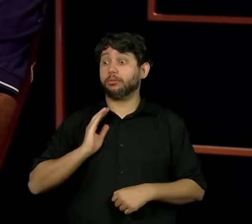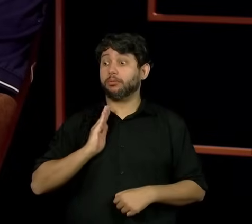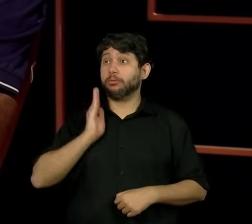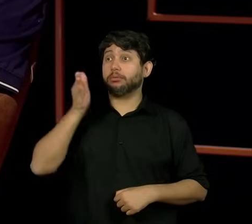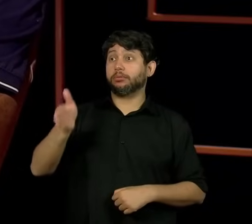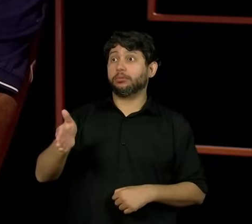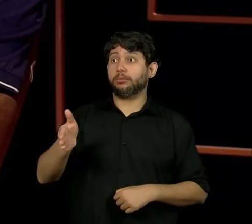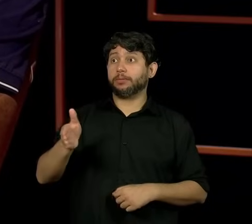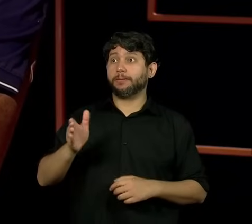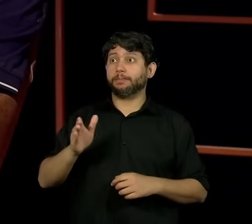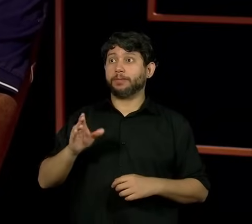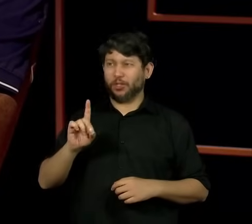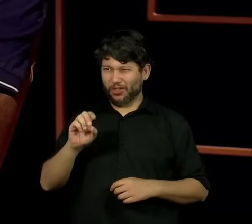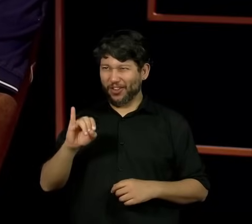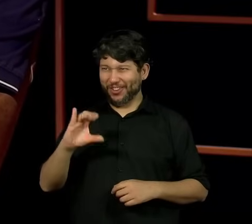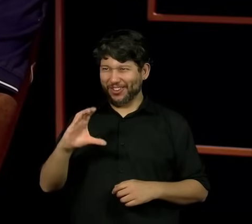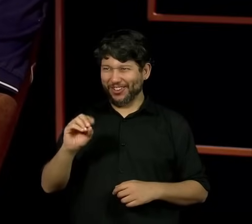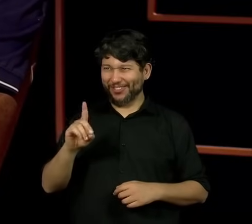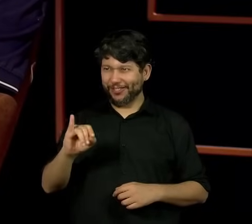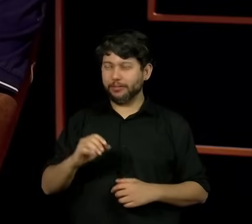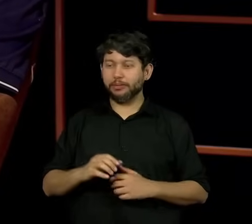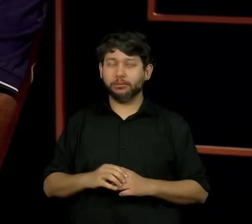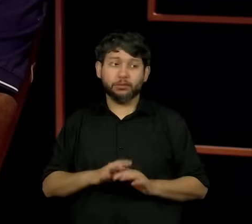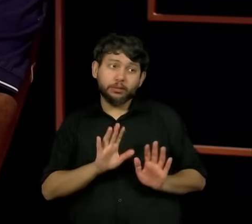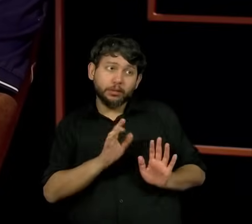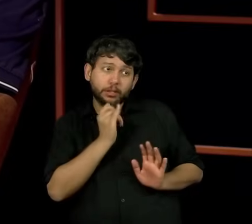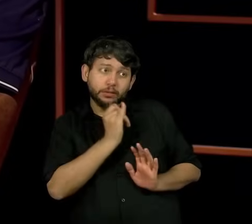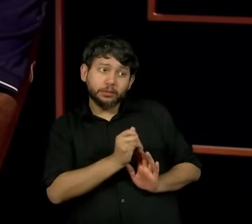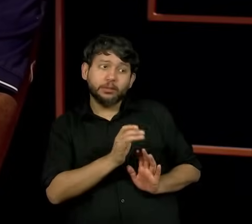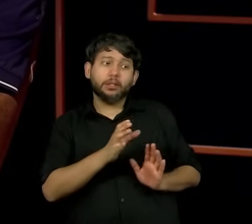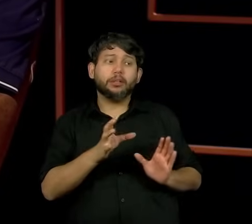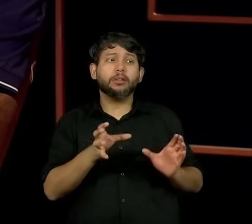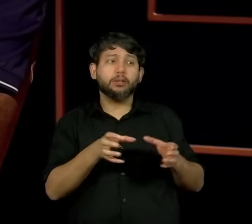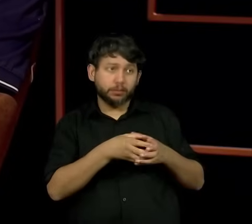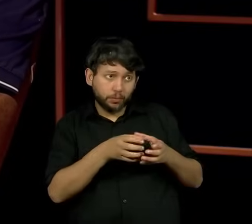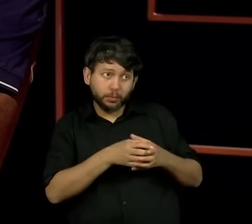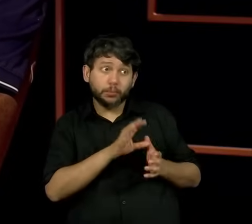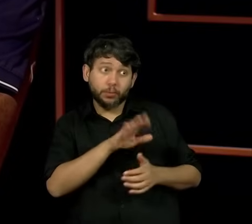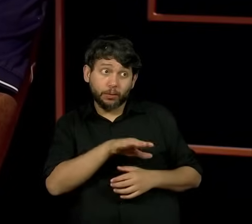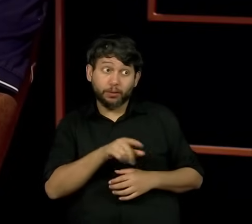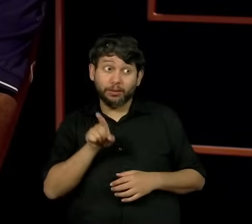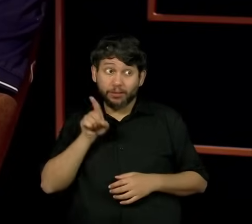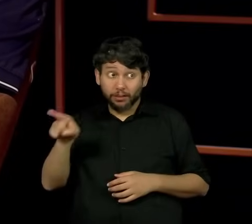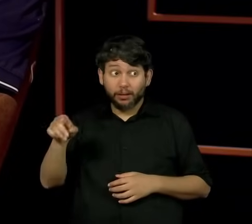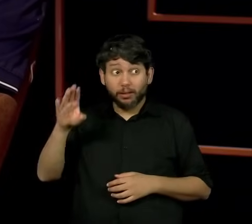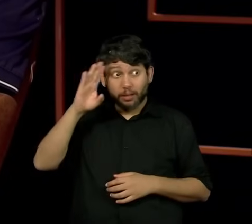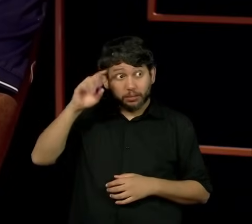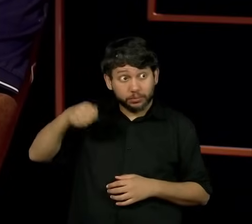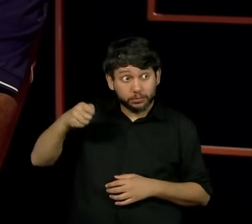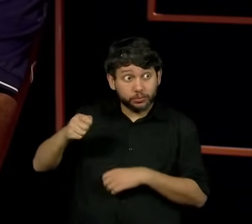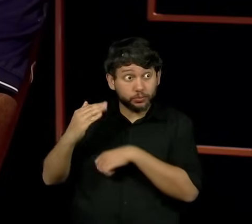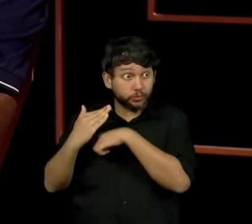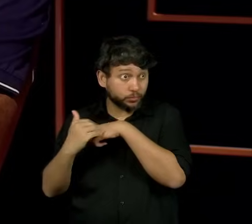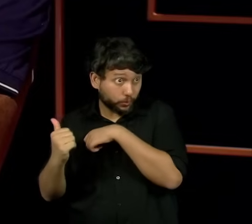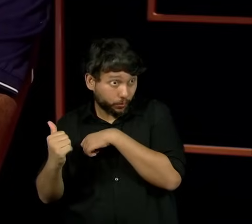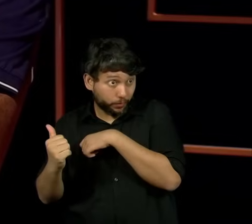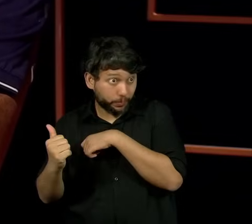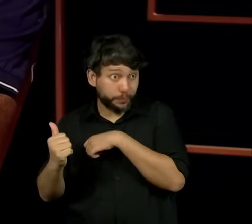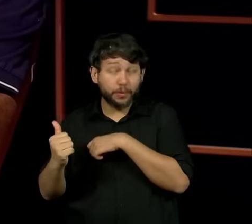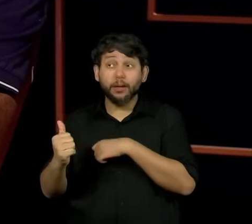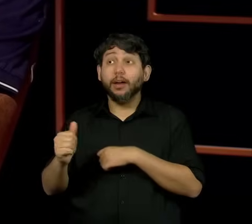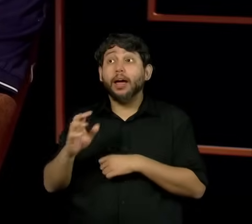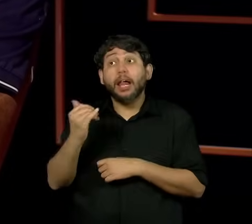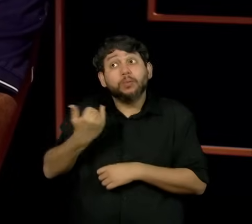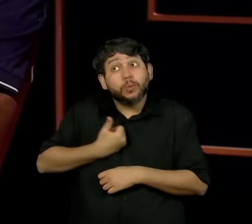Aí eu falei lá no Teatro de Arena, o Plínio Marcos falou, Jacques, nós vamos ficar numa porta, uma pessoa vai ficar na